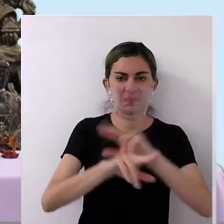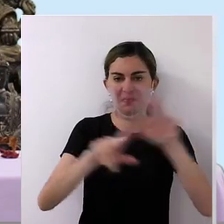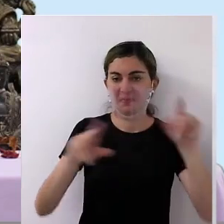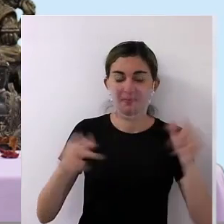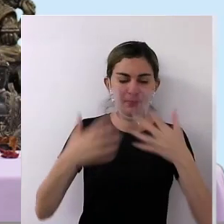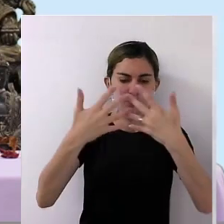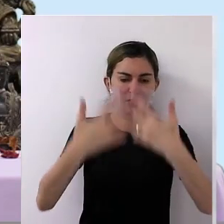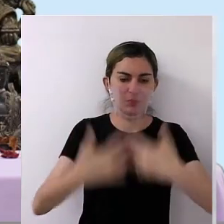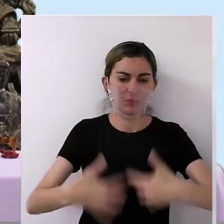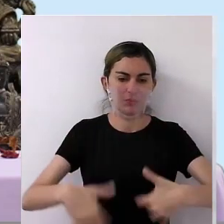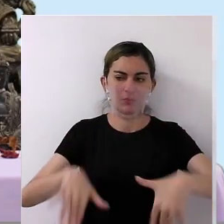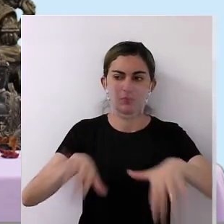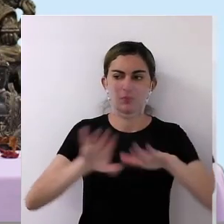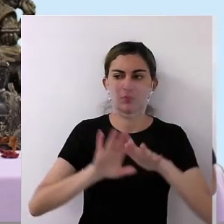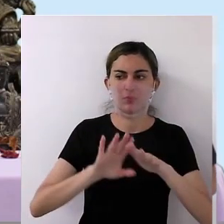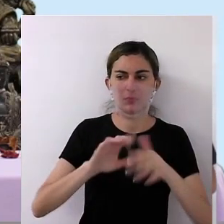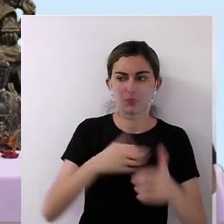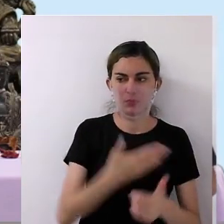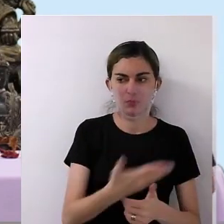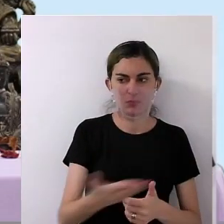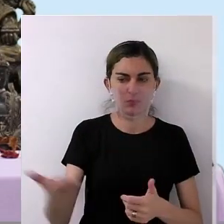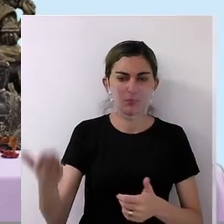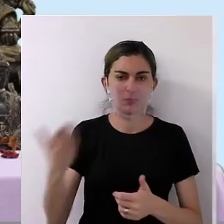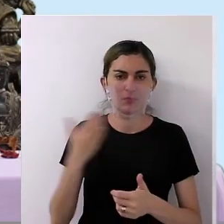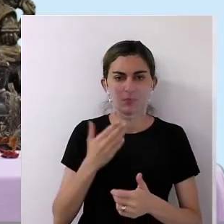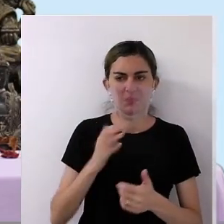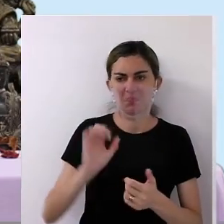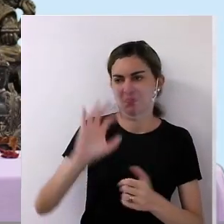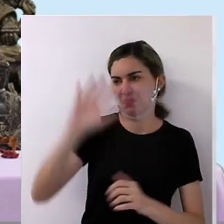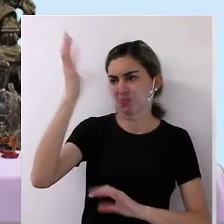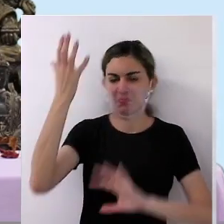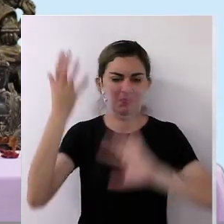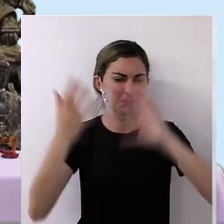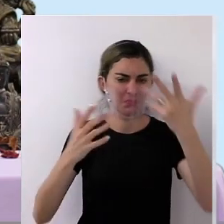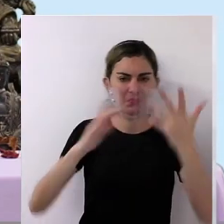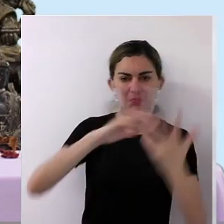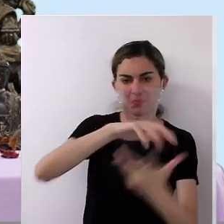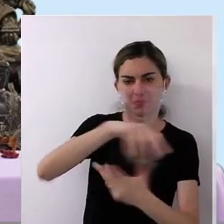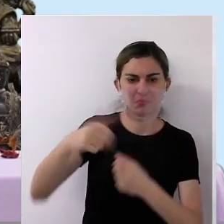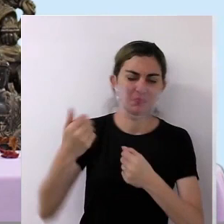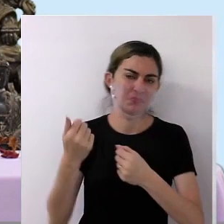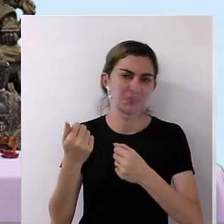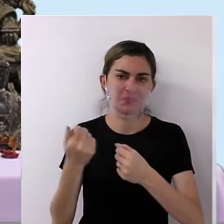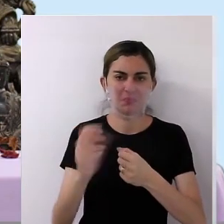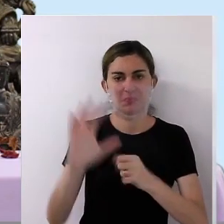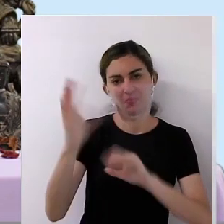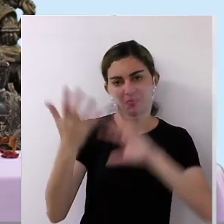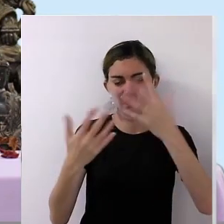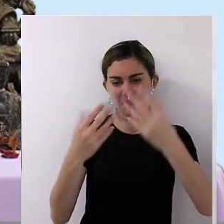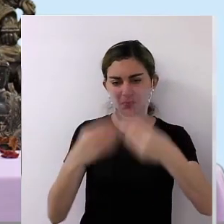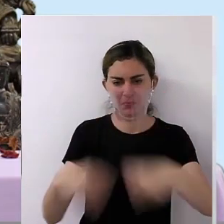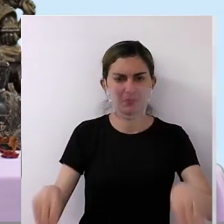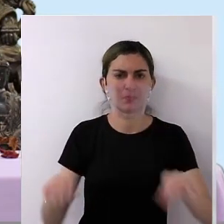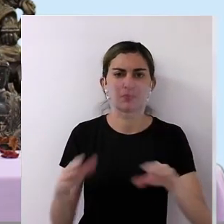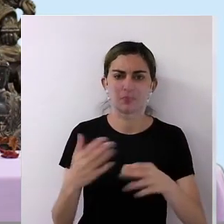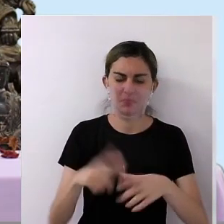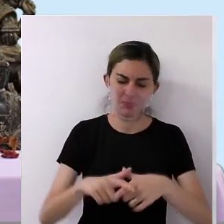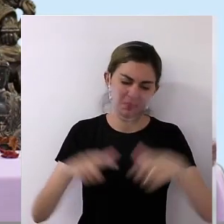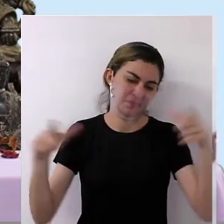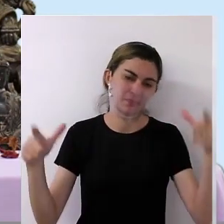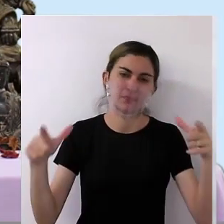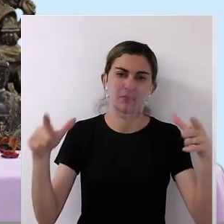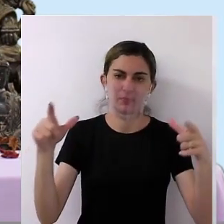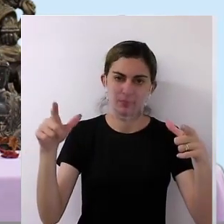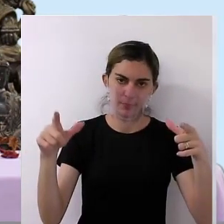fenômenos naturais e sobre esses desastres ambientais que são, na maioria